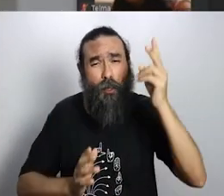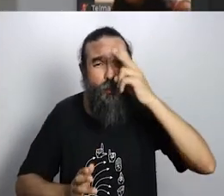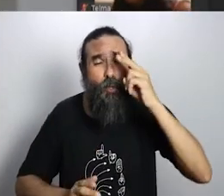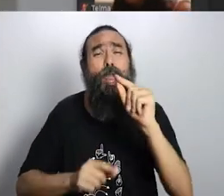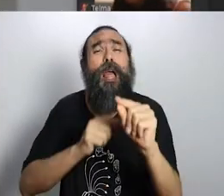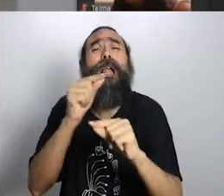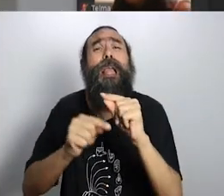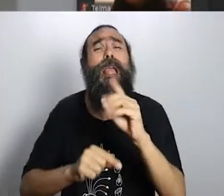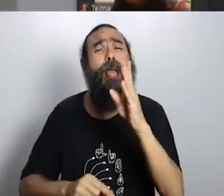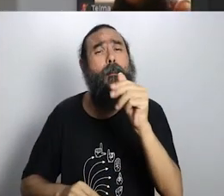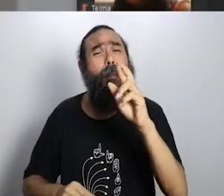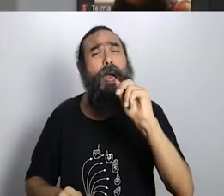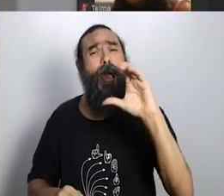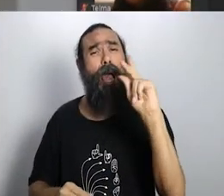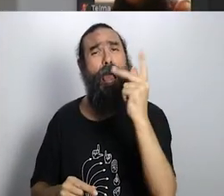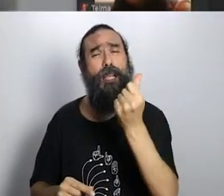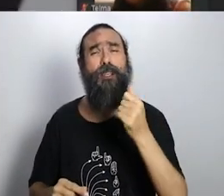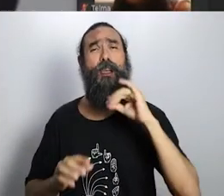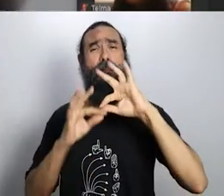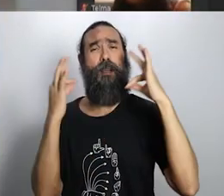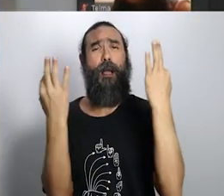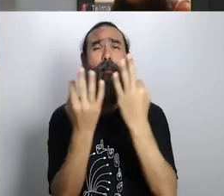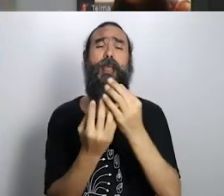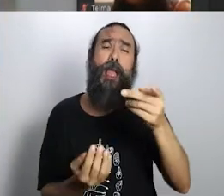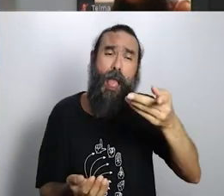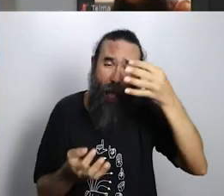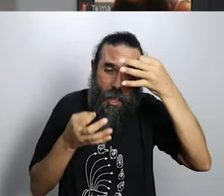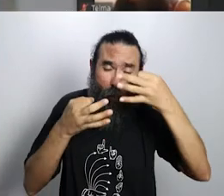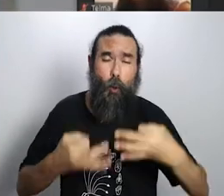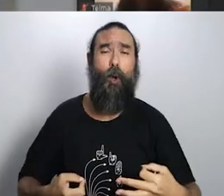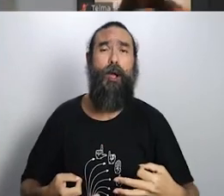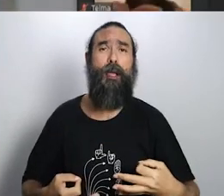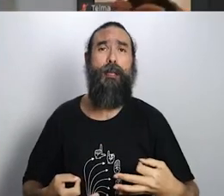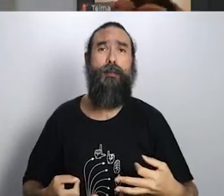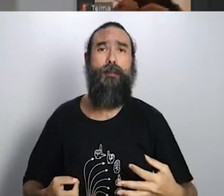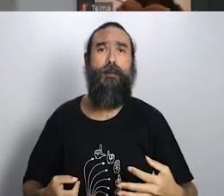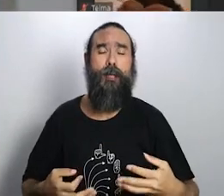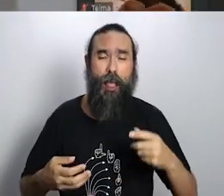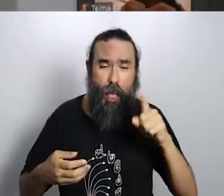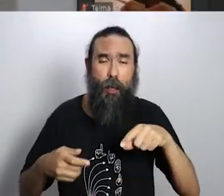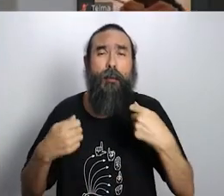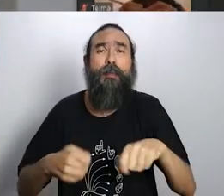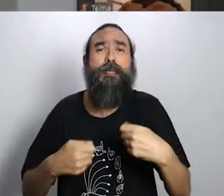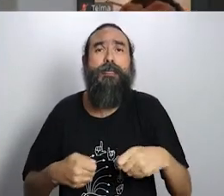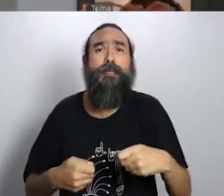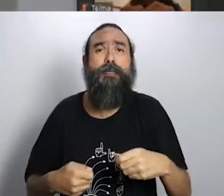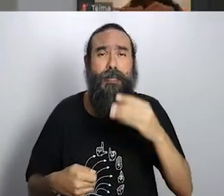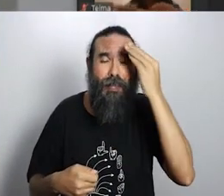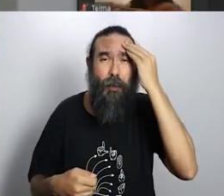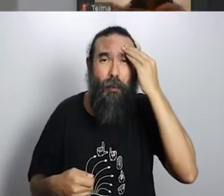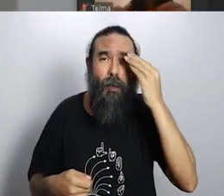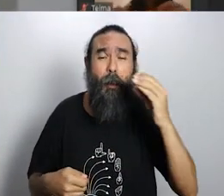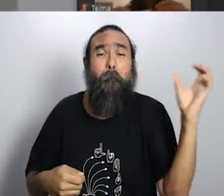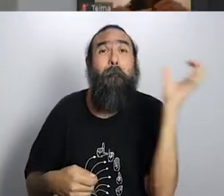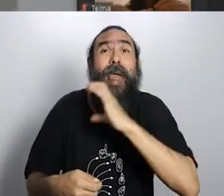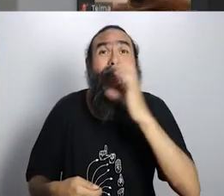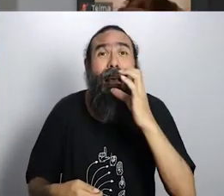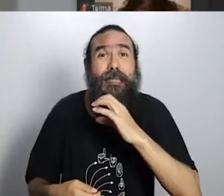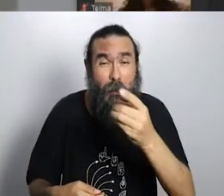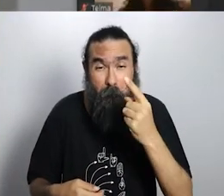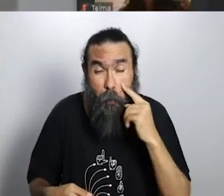coisa. Essa pressa, olha o que a gente está vivendo agora. Cadê a pressa? Cadê essa agonia toda?